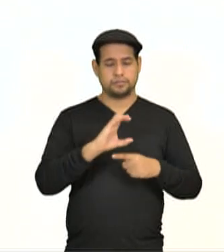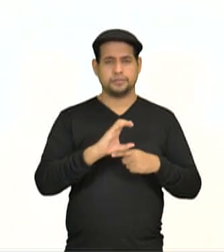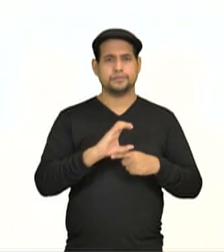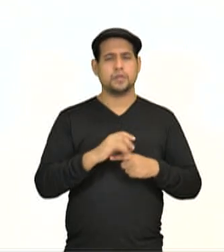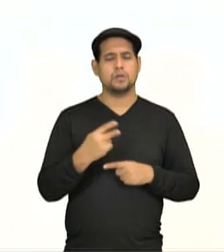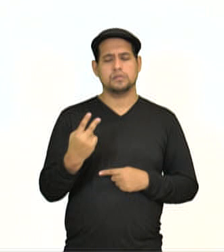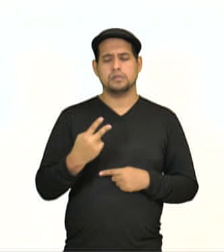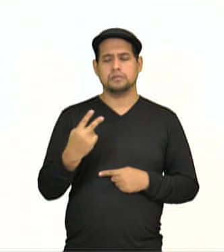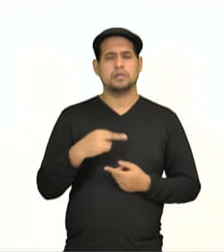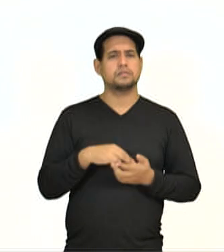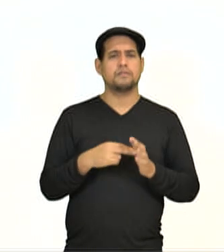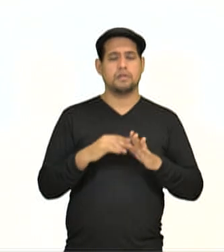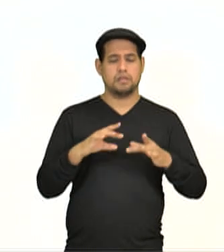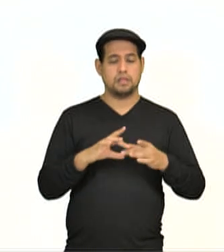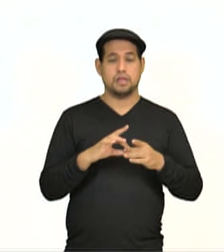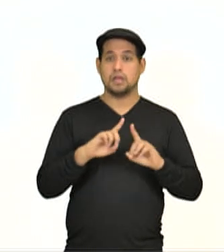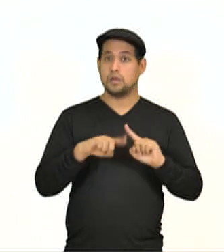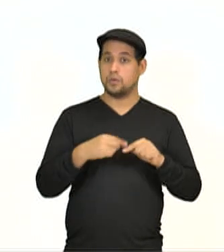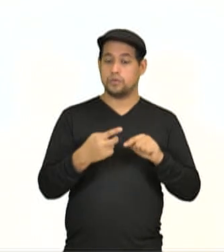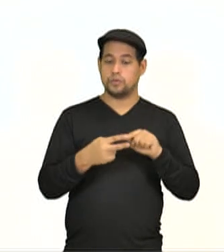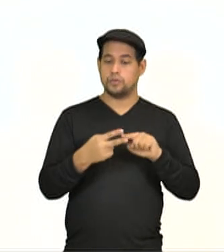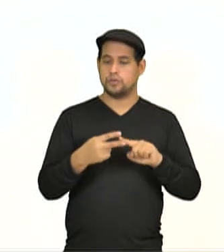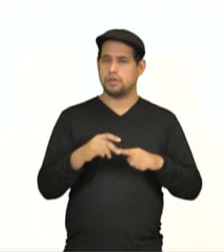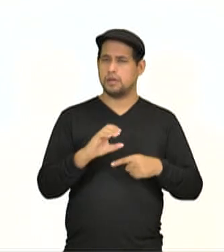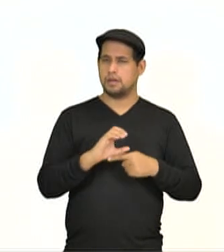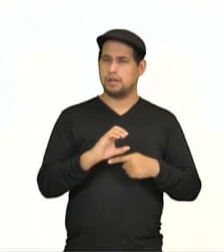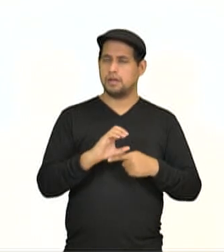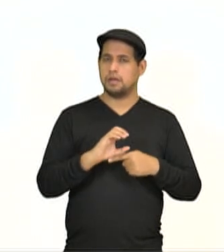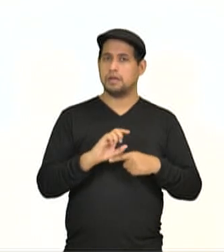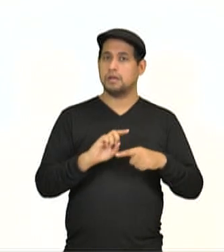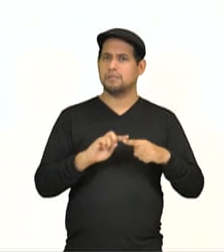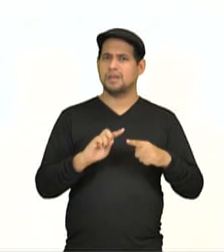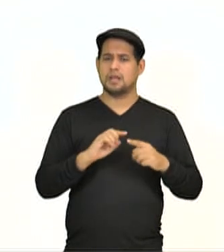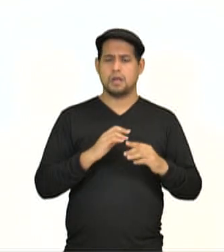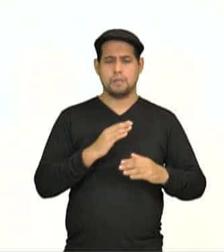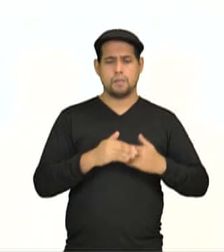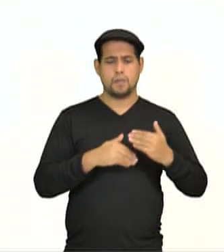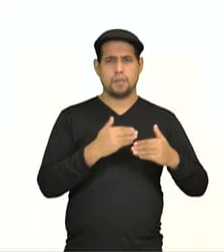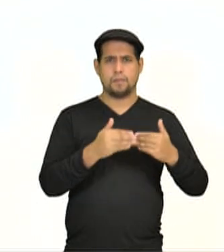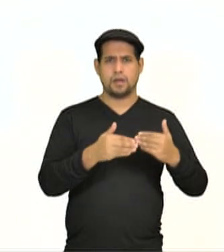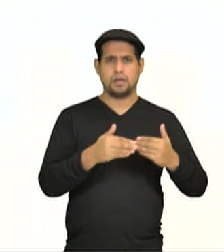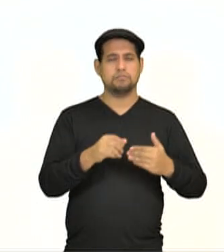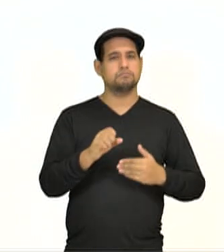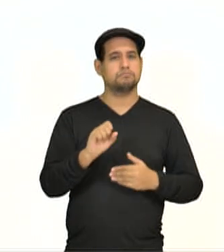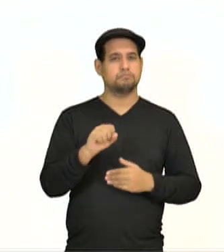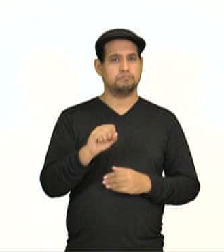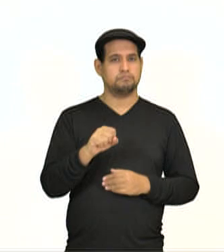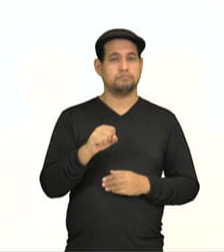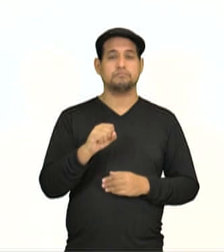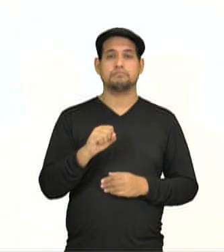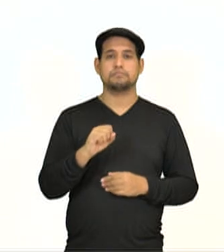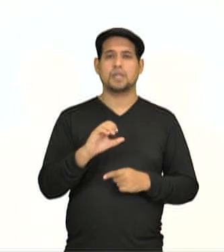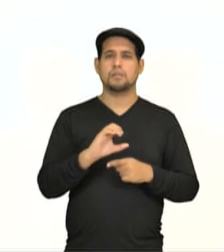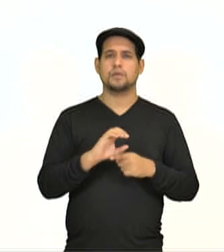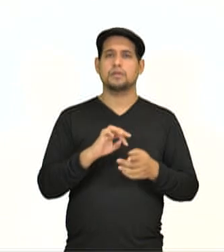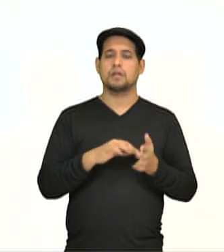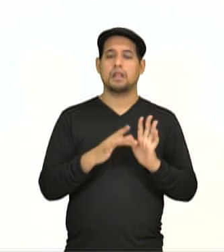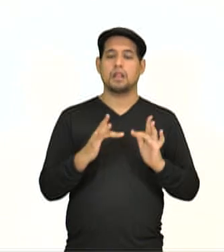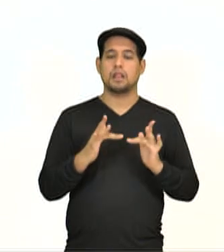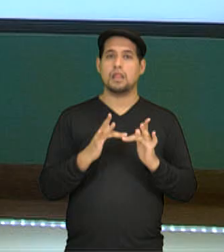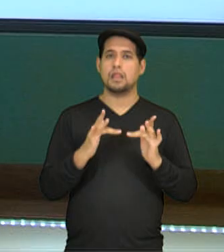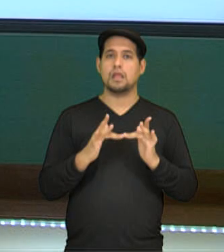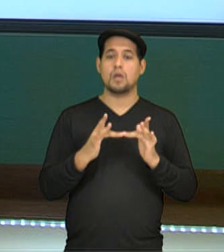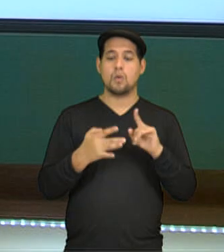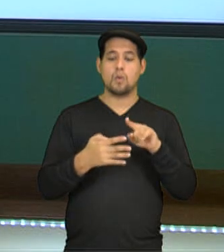Carbono secundário, aquele que está ligado a outros dois carbonos. E assim segue, professor? Carbono quaternário, aquele que está ligado a